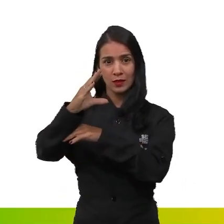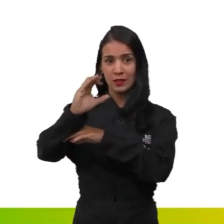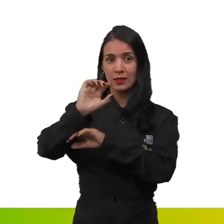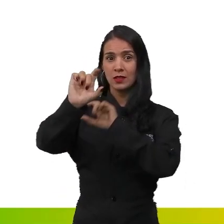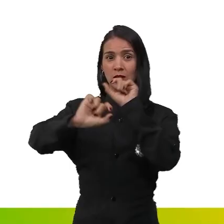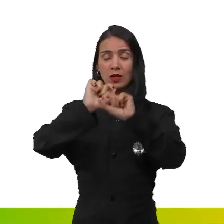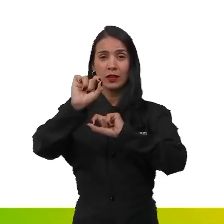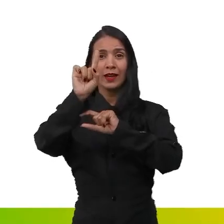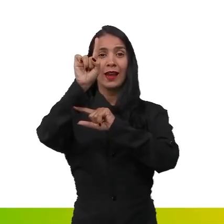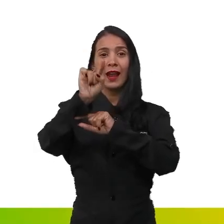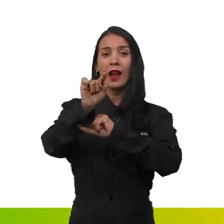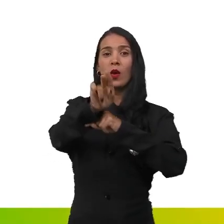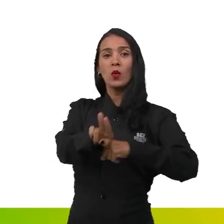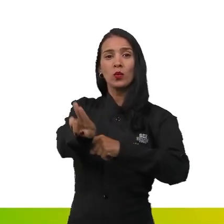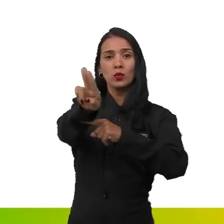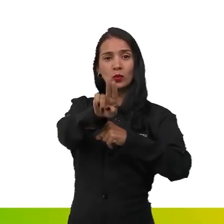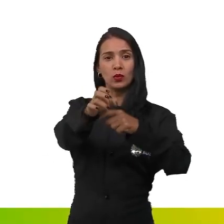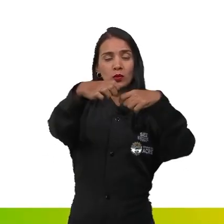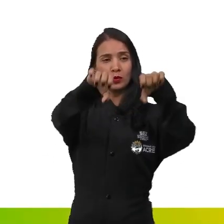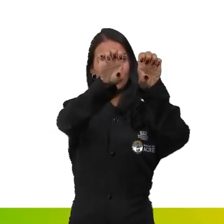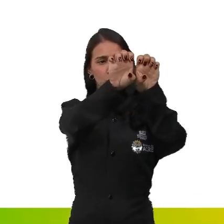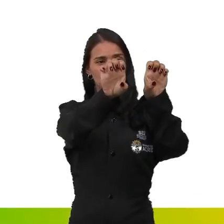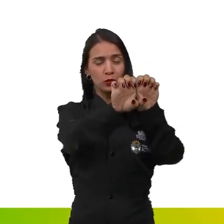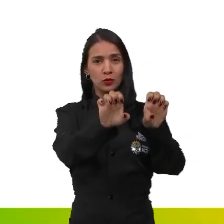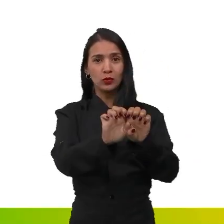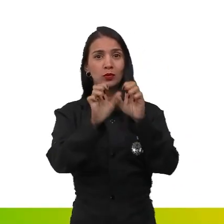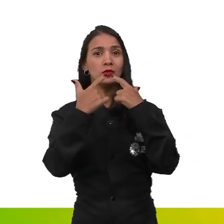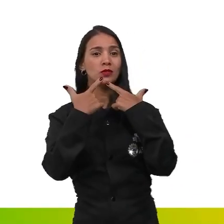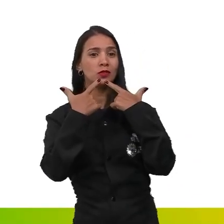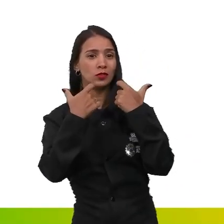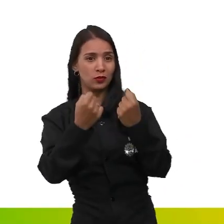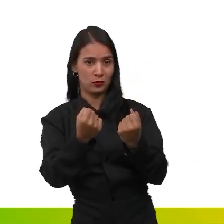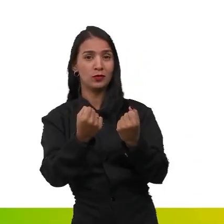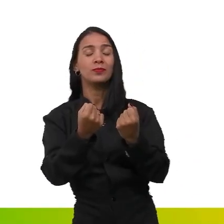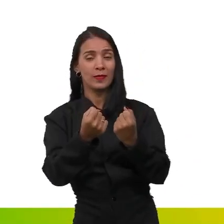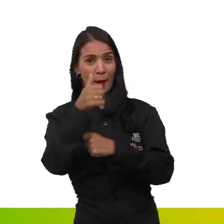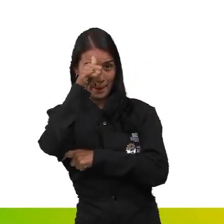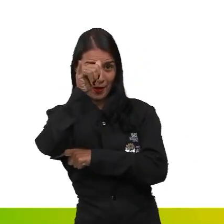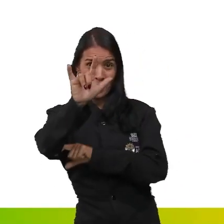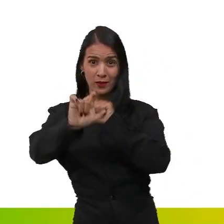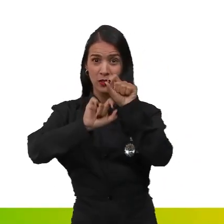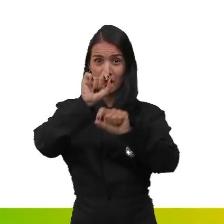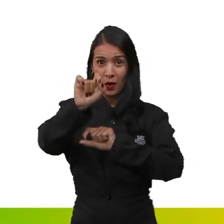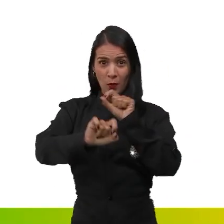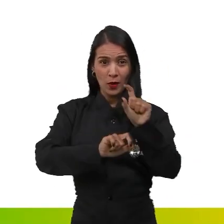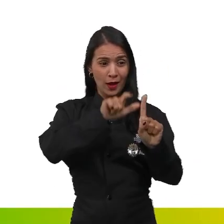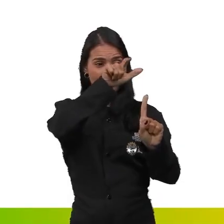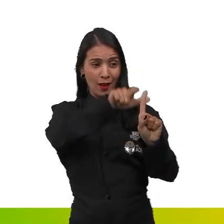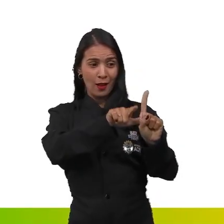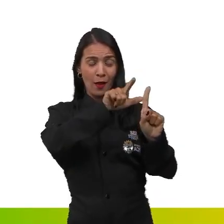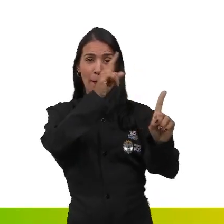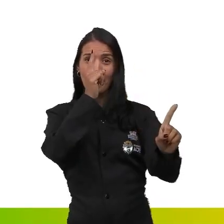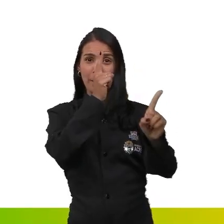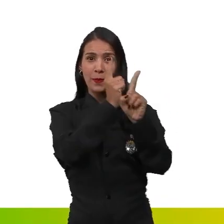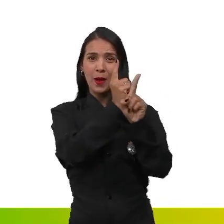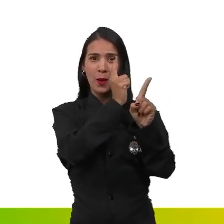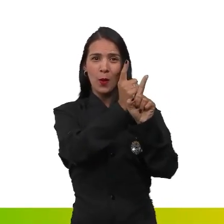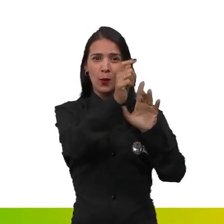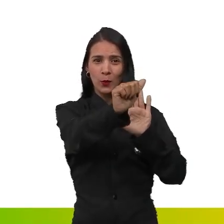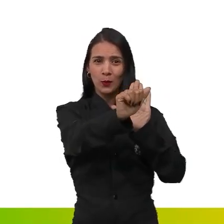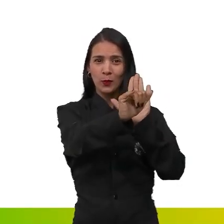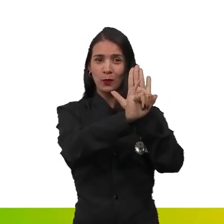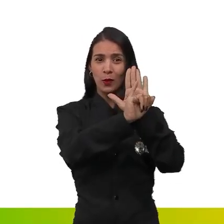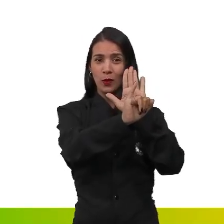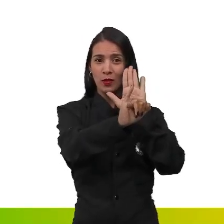o uso de estruturas linguísticas que evitam a identificação